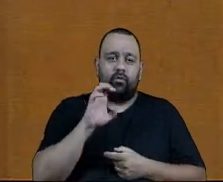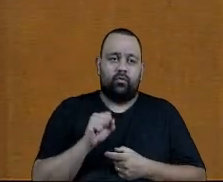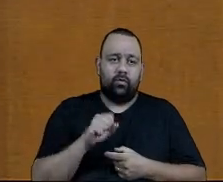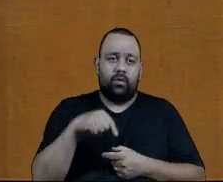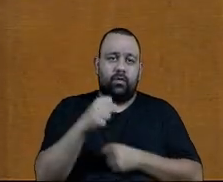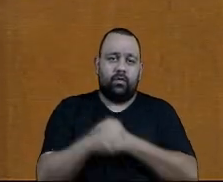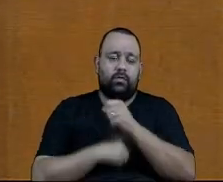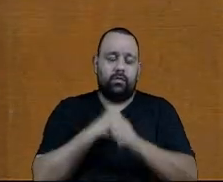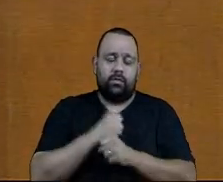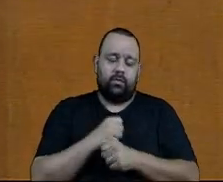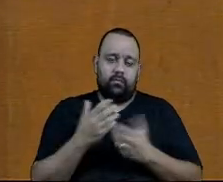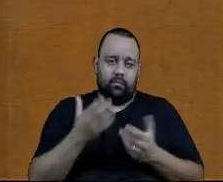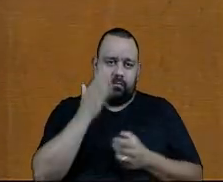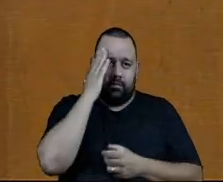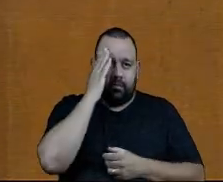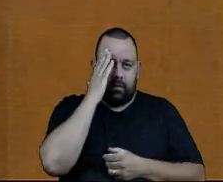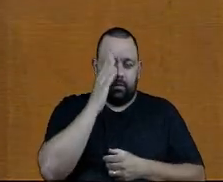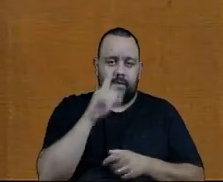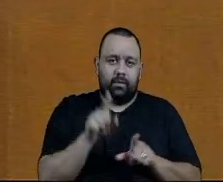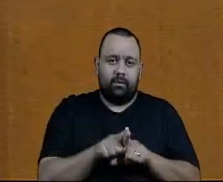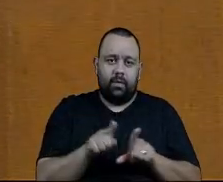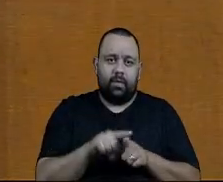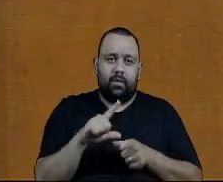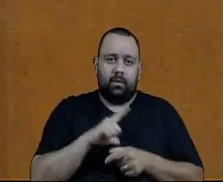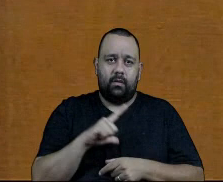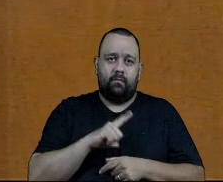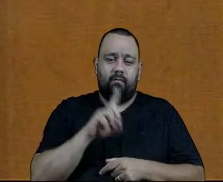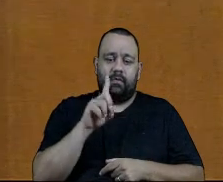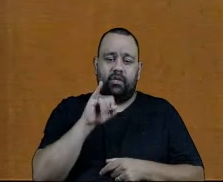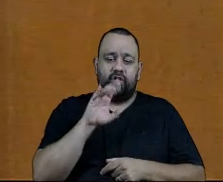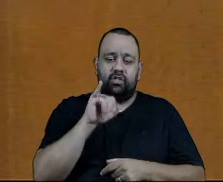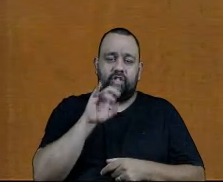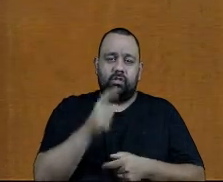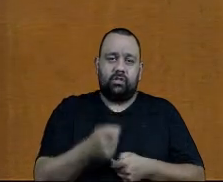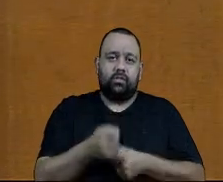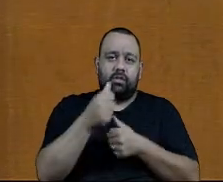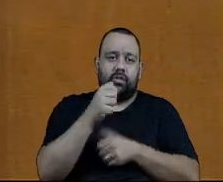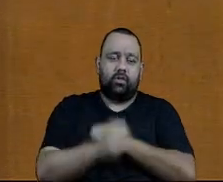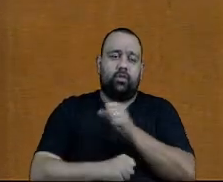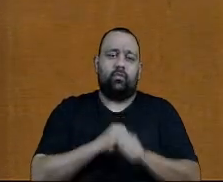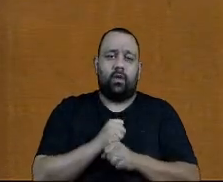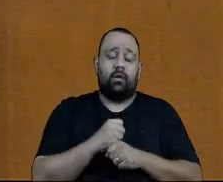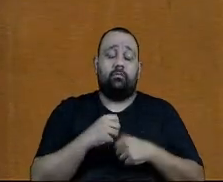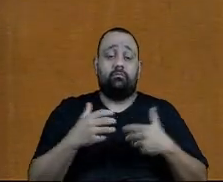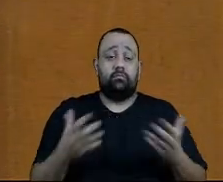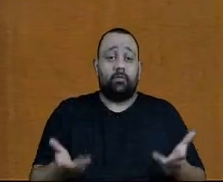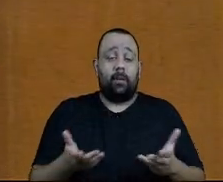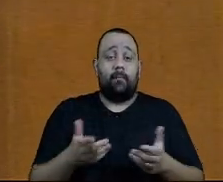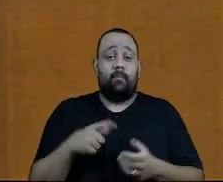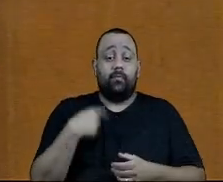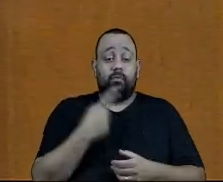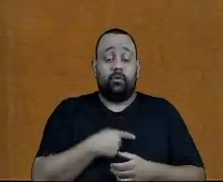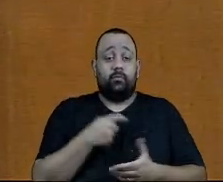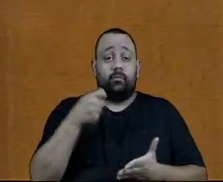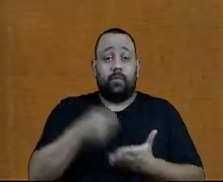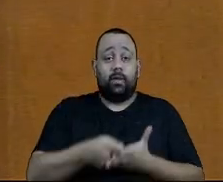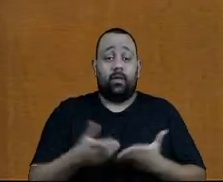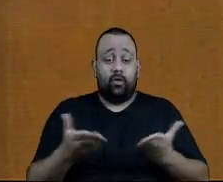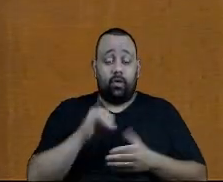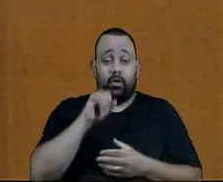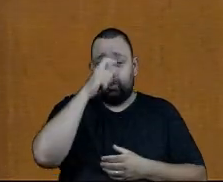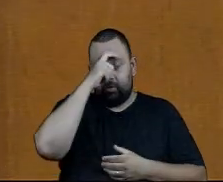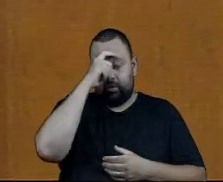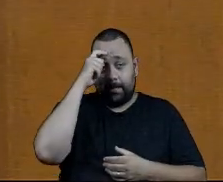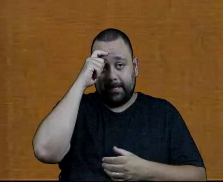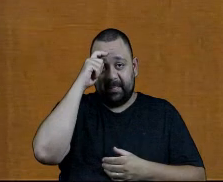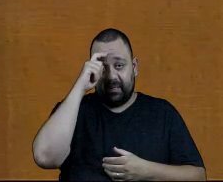algumas funções e esse ano, logicamente, também teve o dissídio anual. Então, a gente só